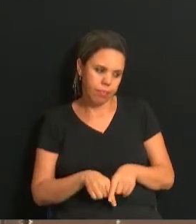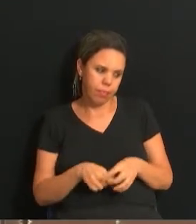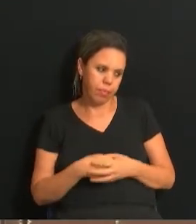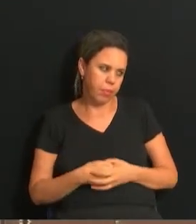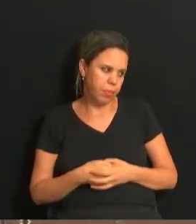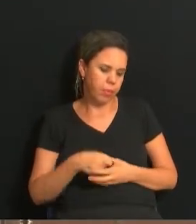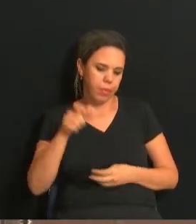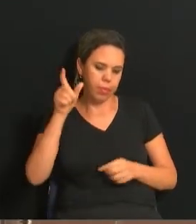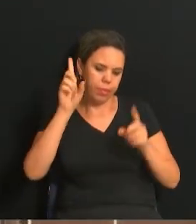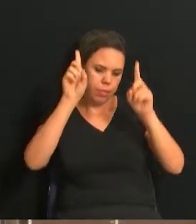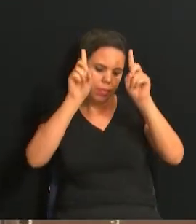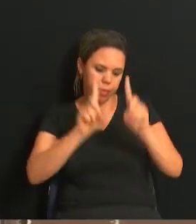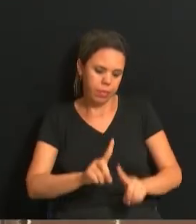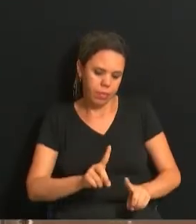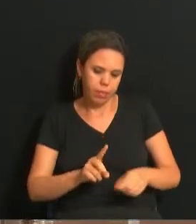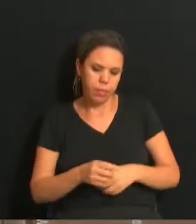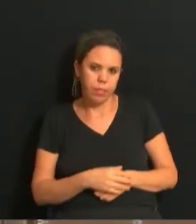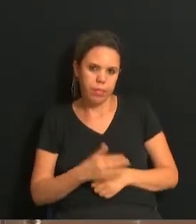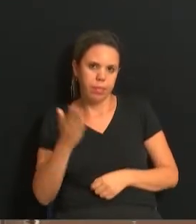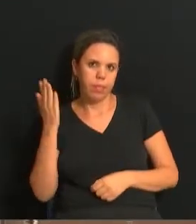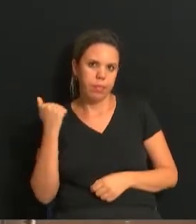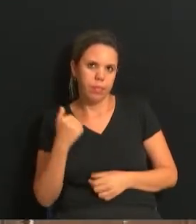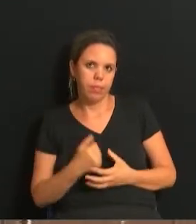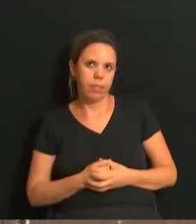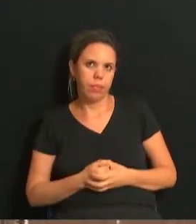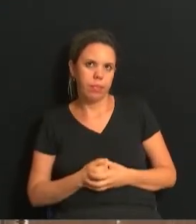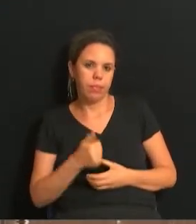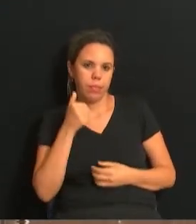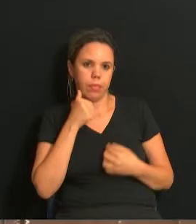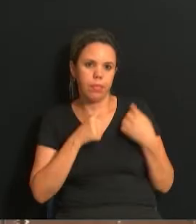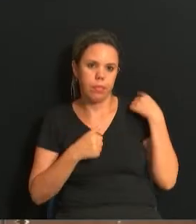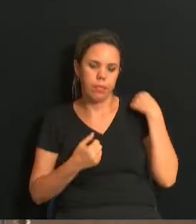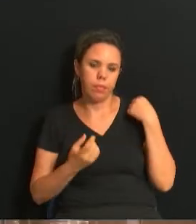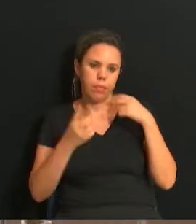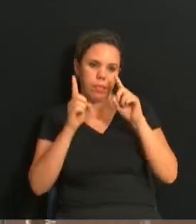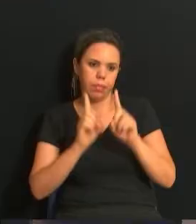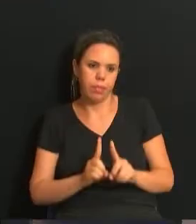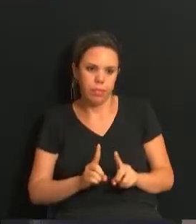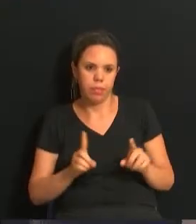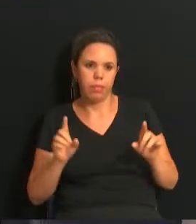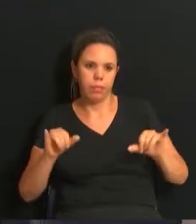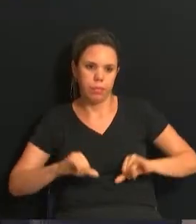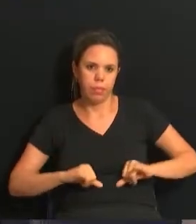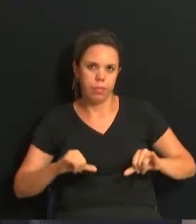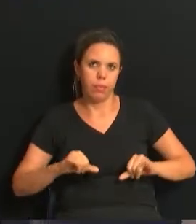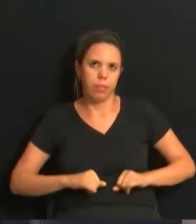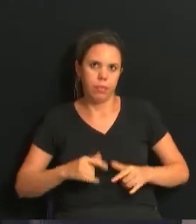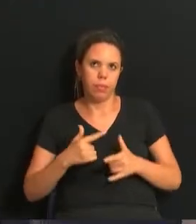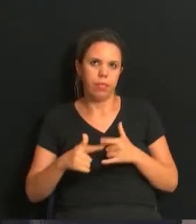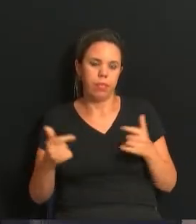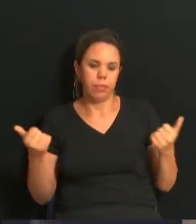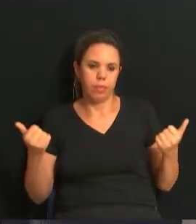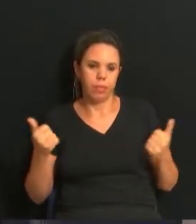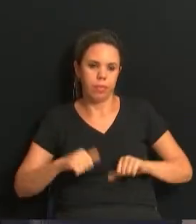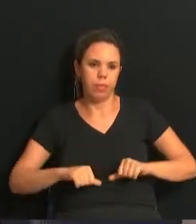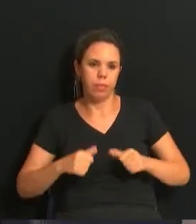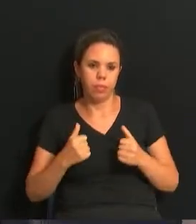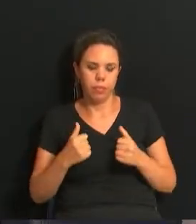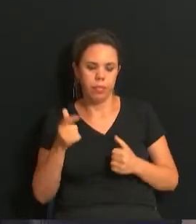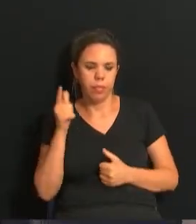pessoa com deficiência, porque a gente sabe que as mulheres com deficiência têm aí uma situação ainda mais agravada para